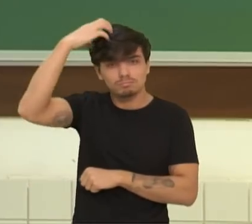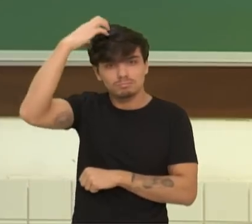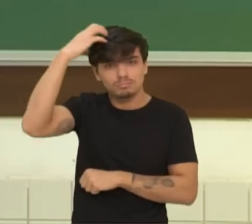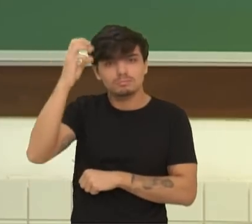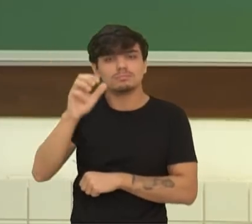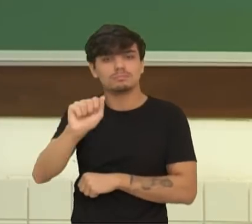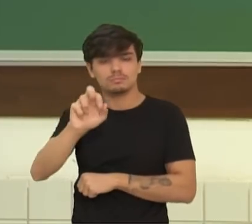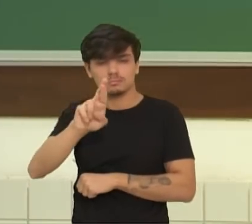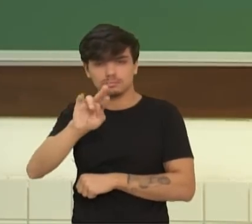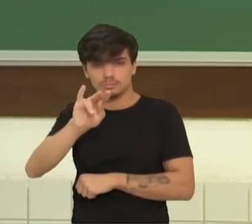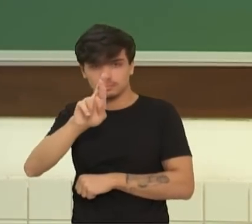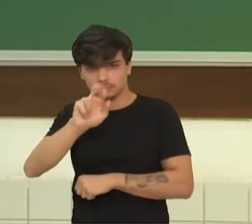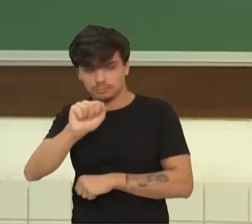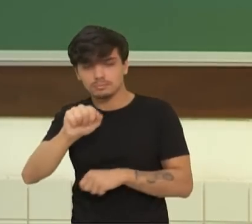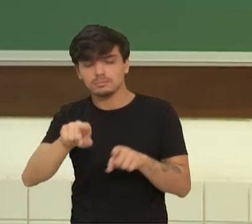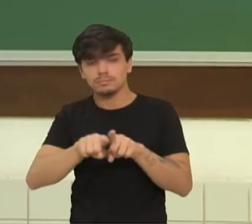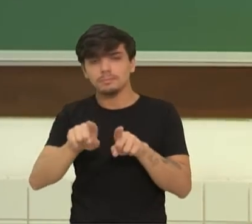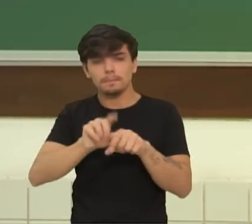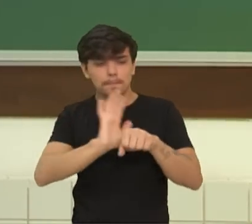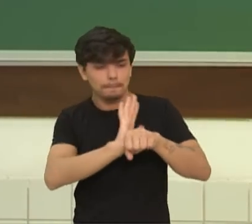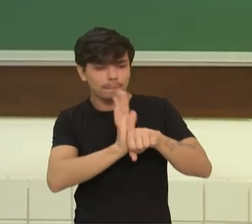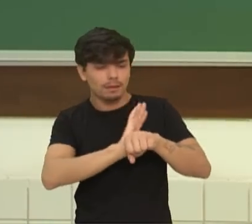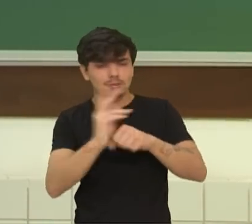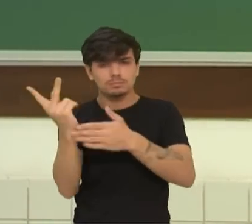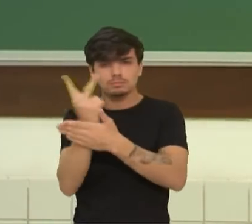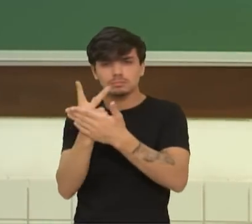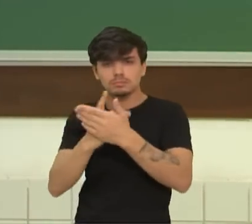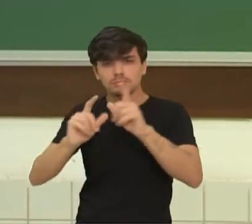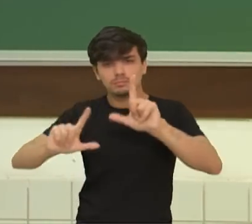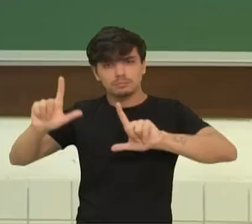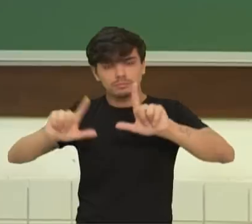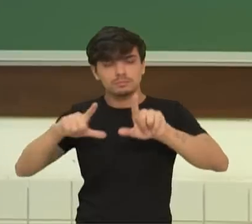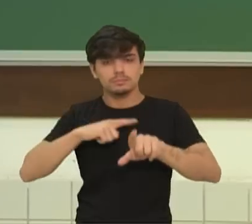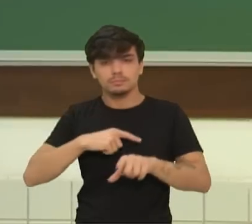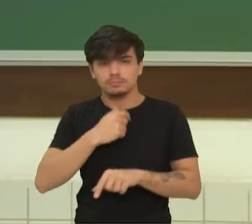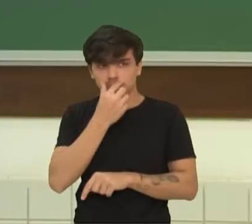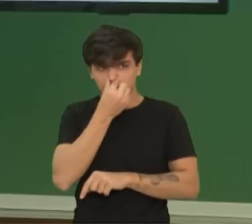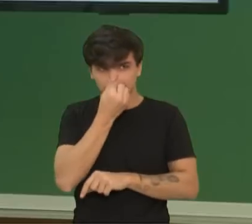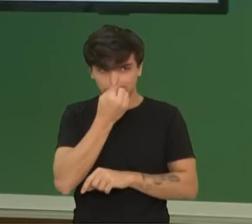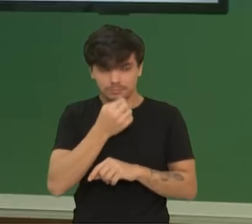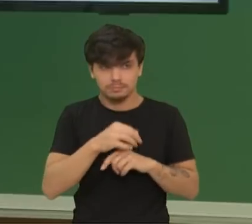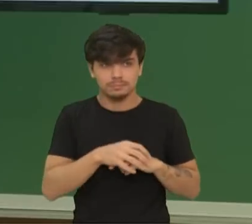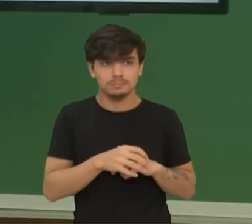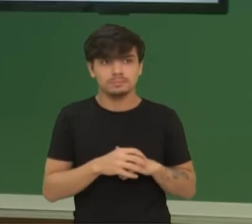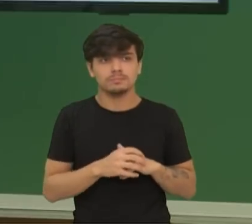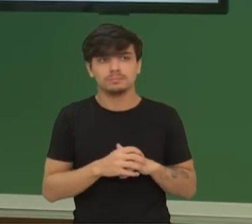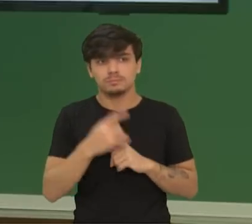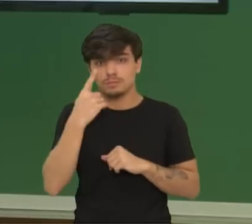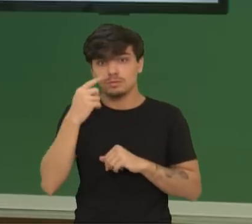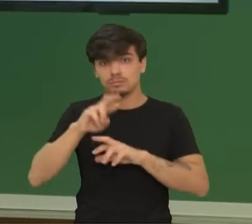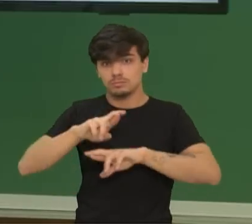históricas nos filmes e nos desenhos? Hoje é um pouquinho diferente. Olha lá.